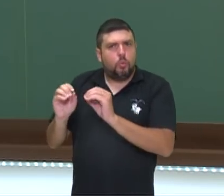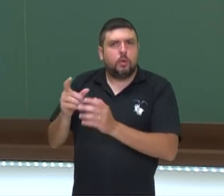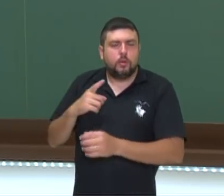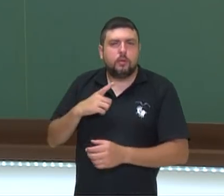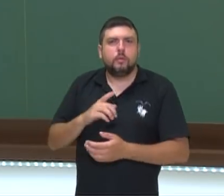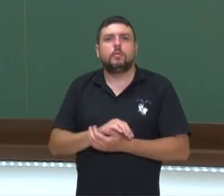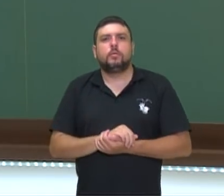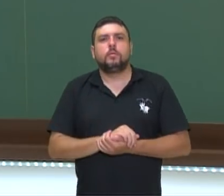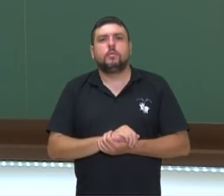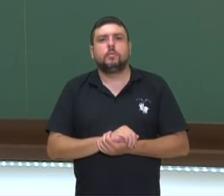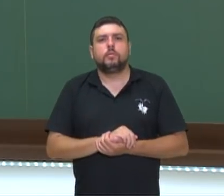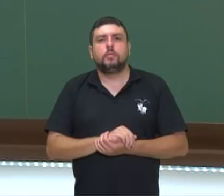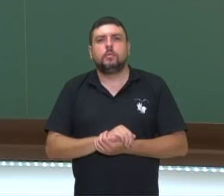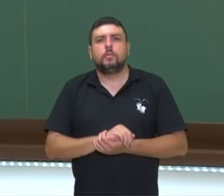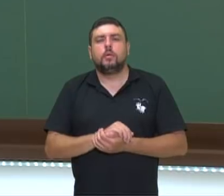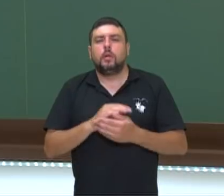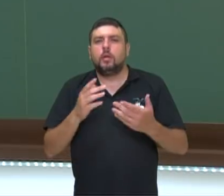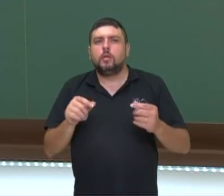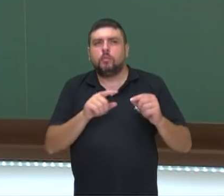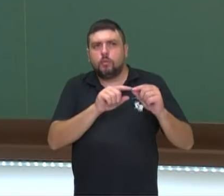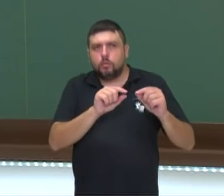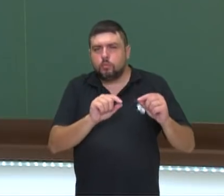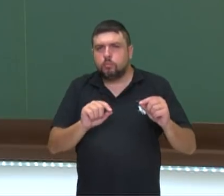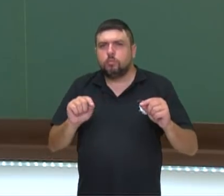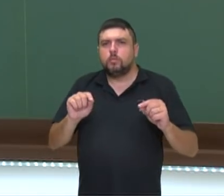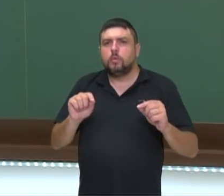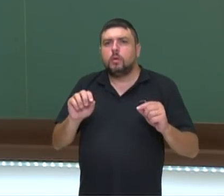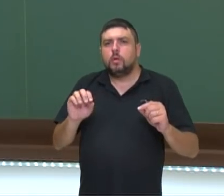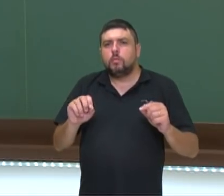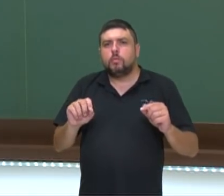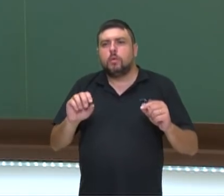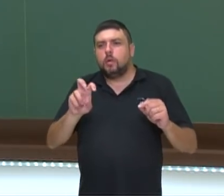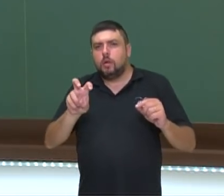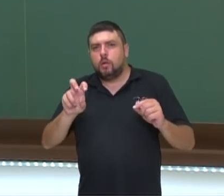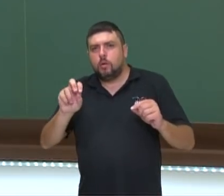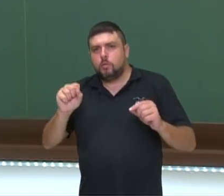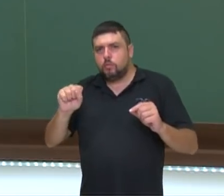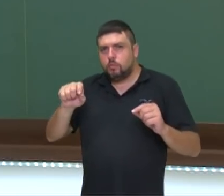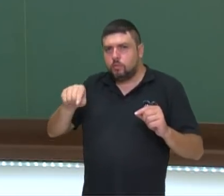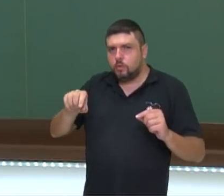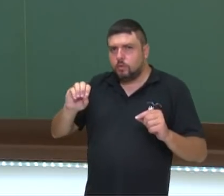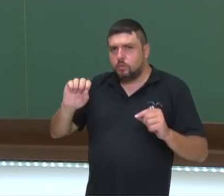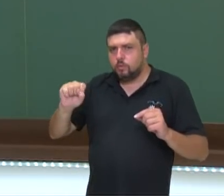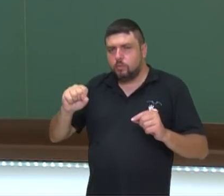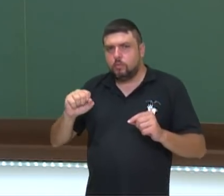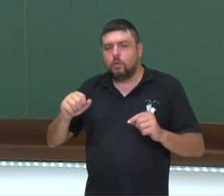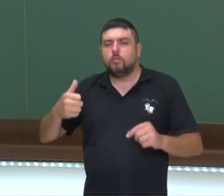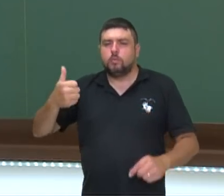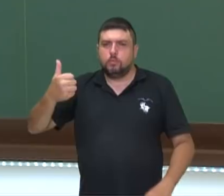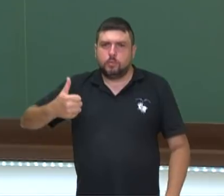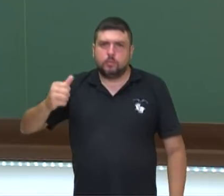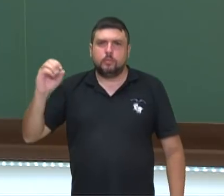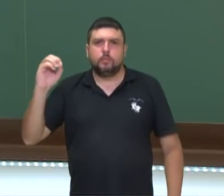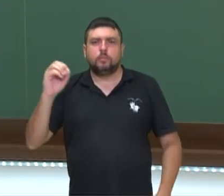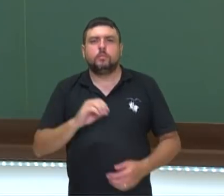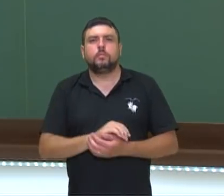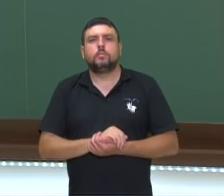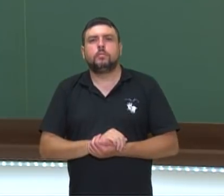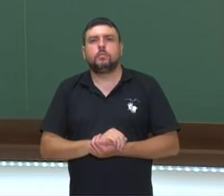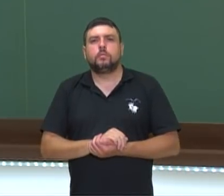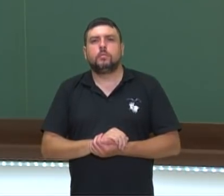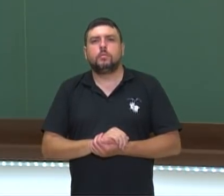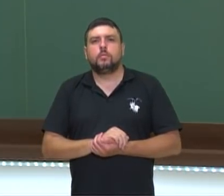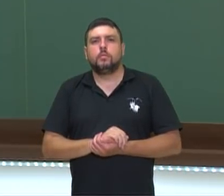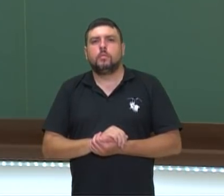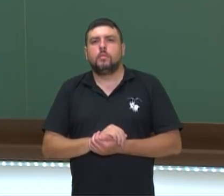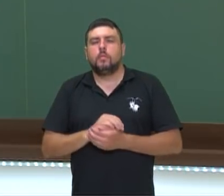nossa incógnita é 1, por isso que a gente chama de equação de primeiro grau. Então, o que eu vou fazer aqui? No primeiro